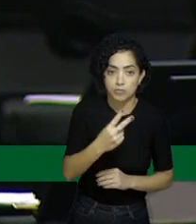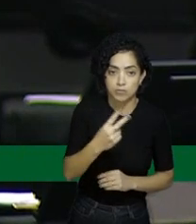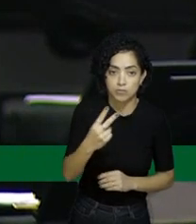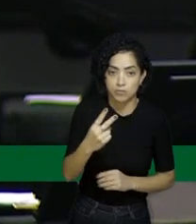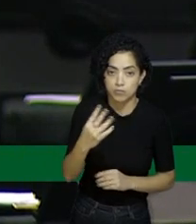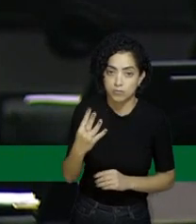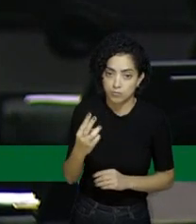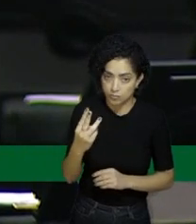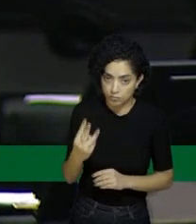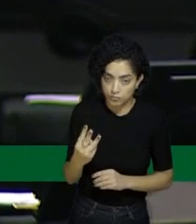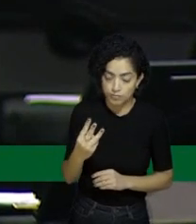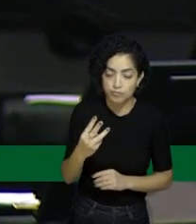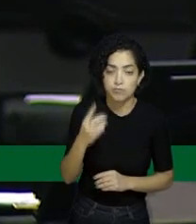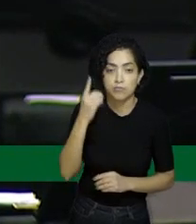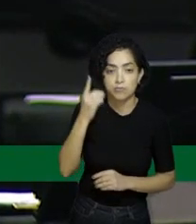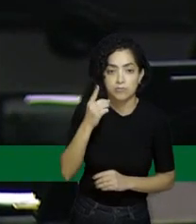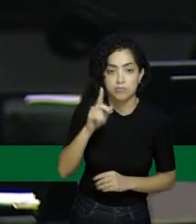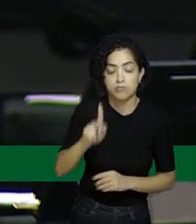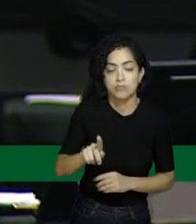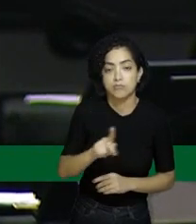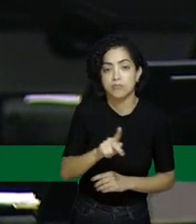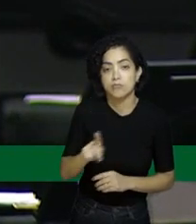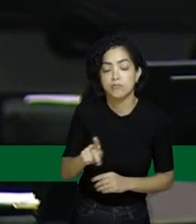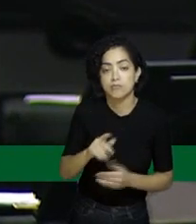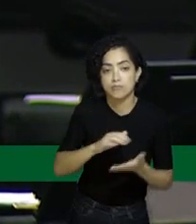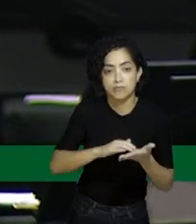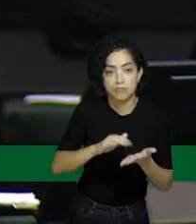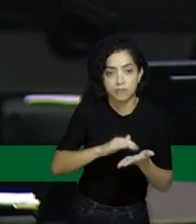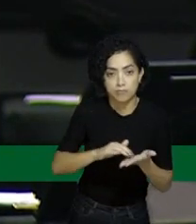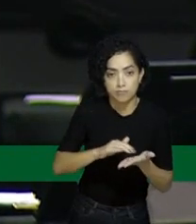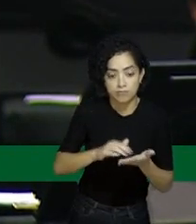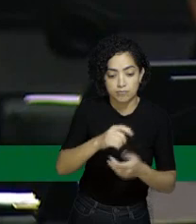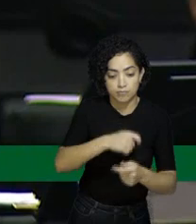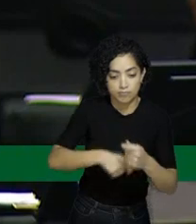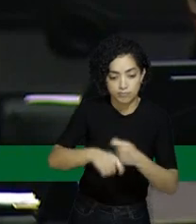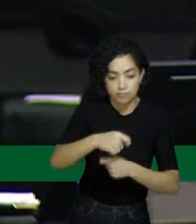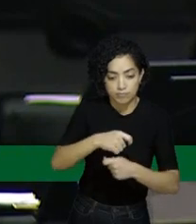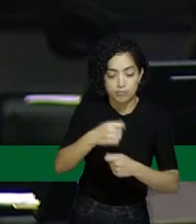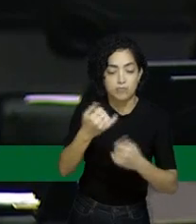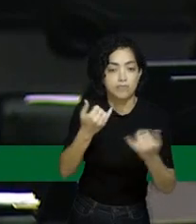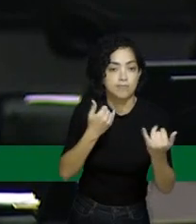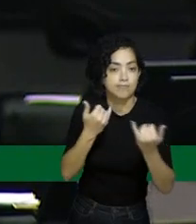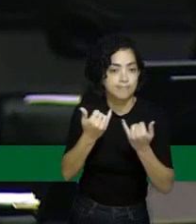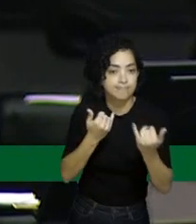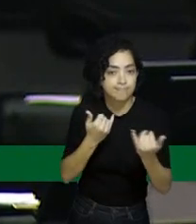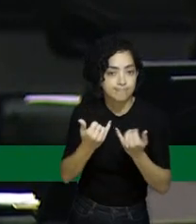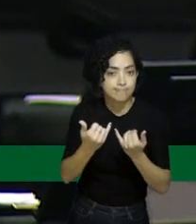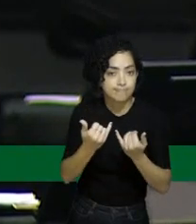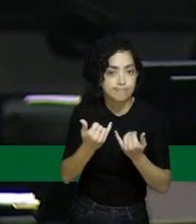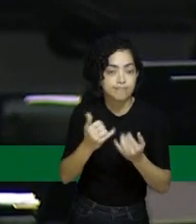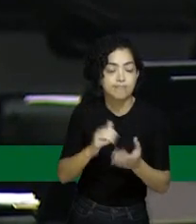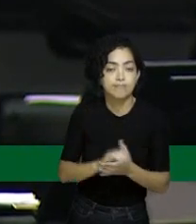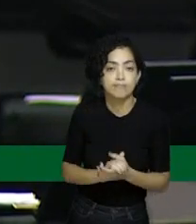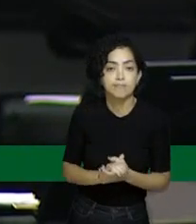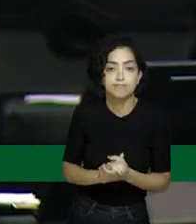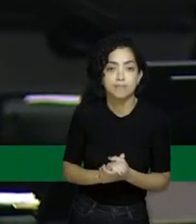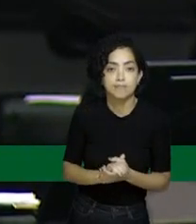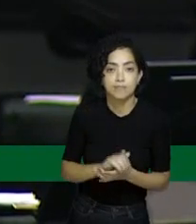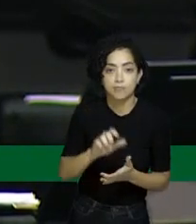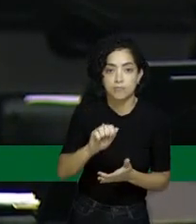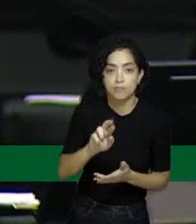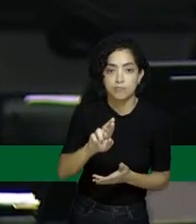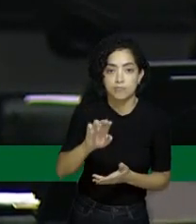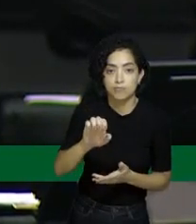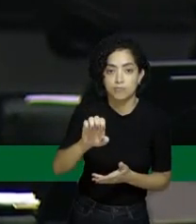autor deputado Padre Pedro Baldiceira, solicitando ao secretário de Estado da Administração informações acerca do imóvel denominado Areias